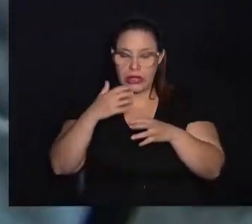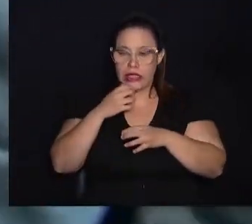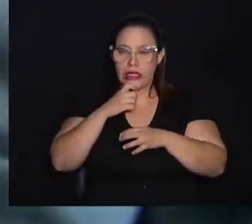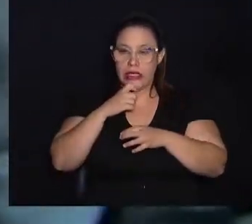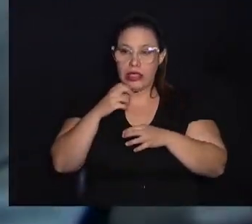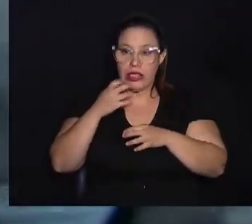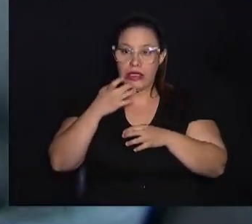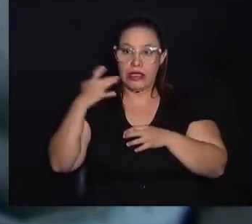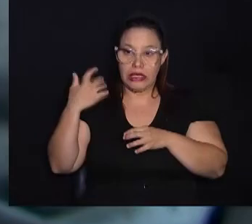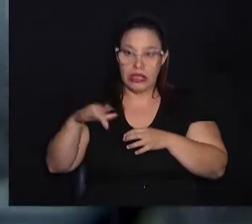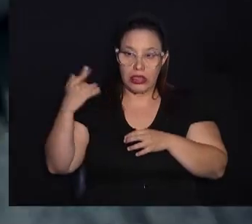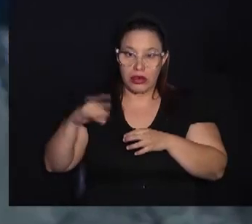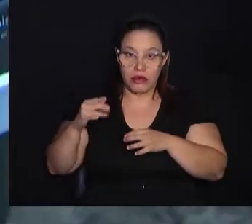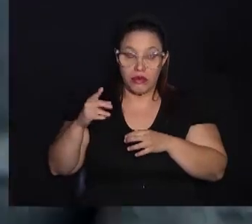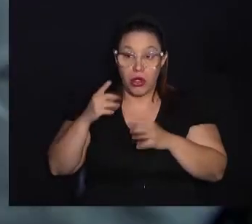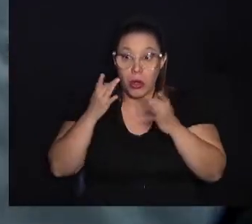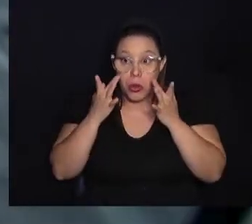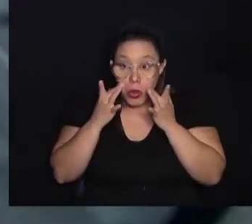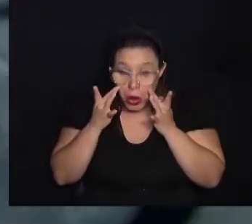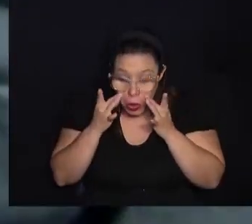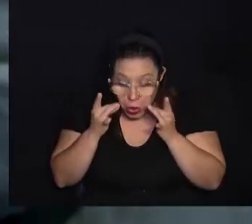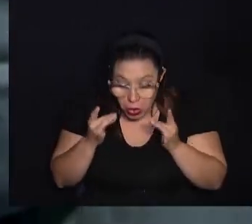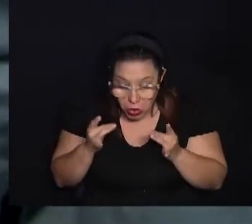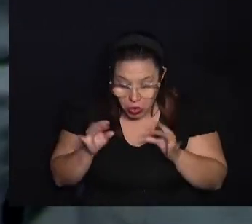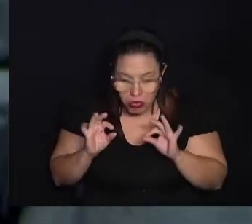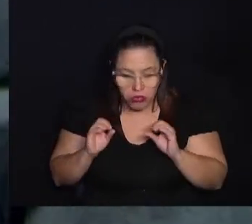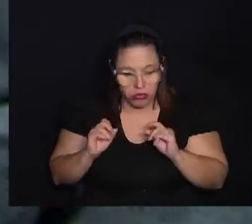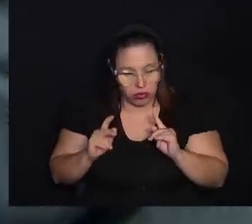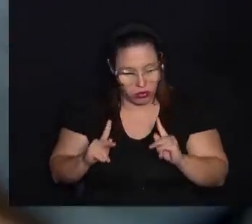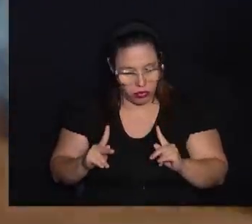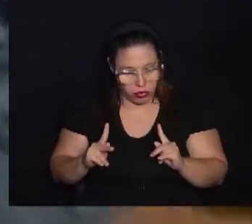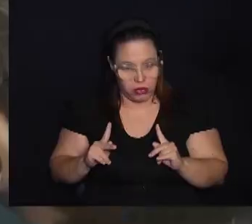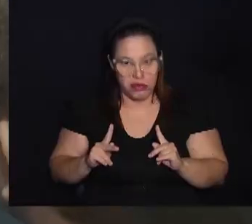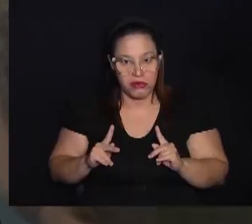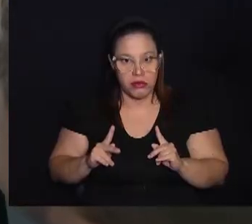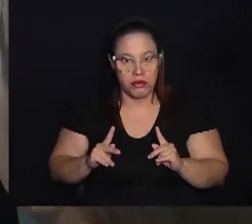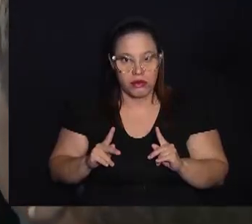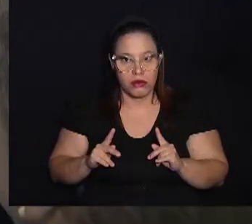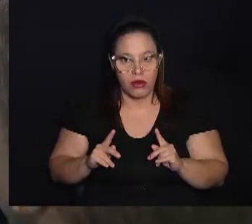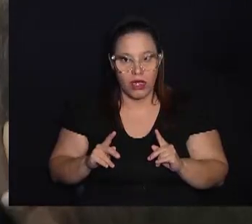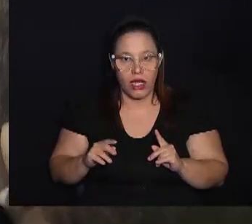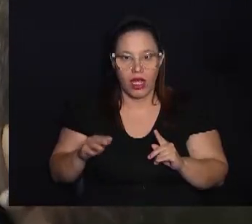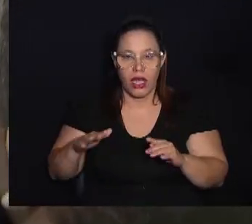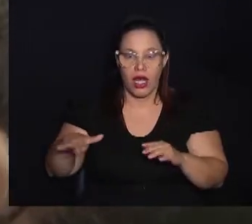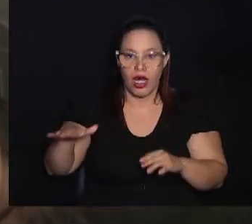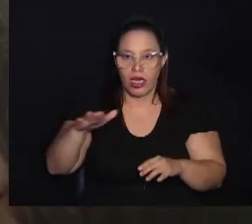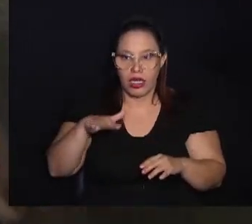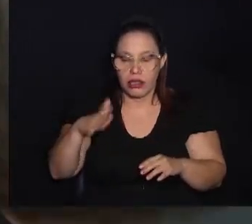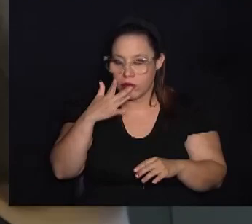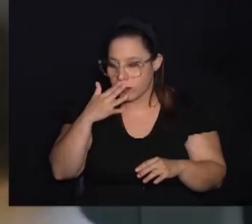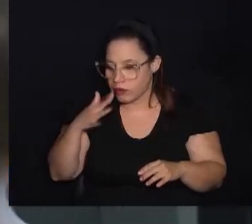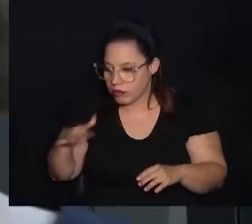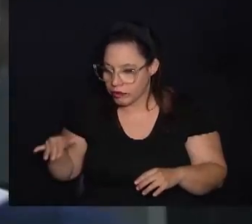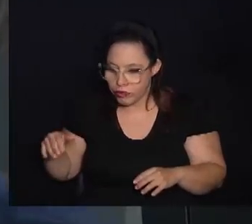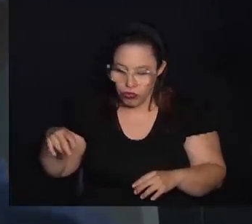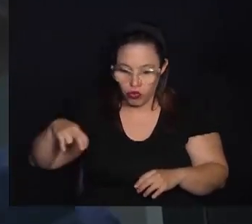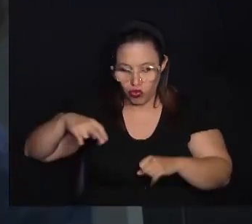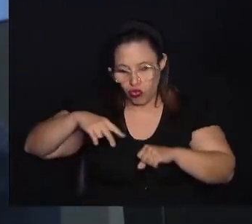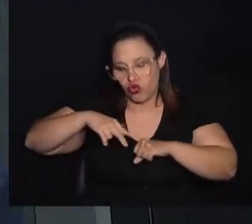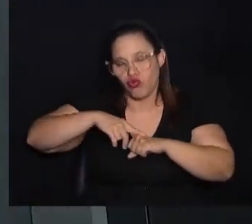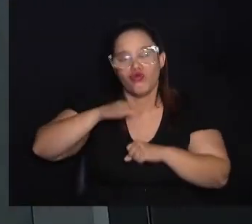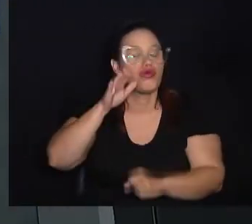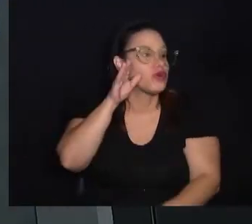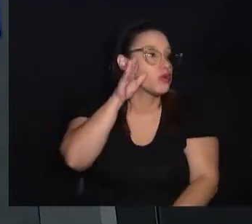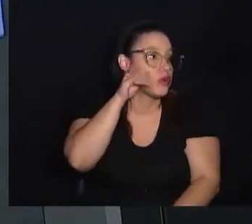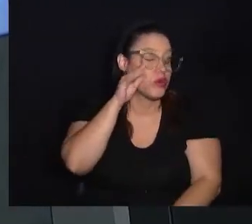estou aqui, estou com supervisão aqui, tudo bem, né? Ah, mas a criança vem aqui. A criança, às vezes, vem com a mãe ou